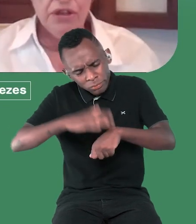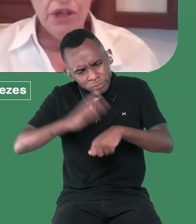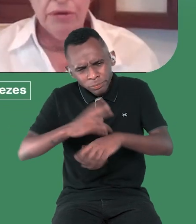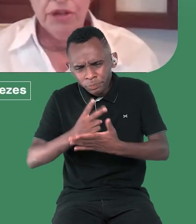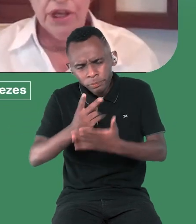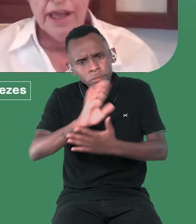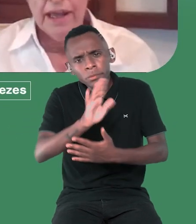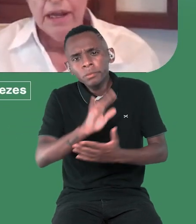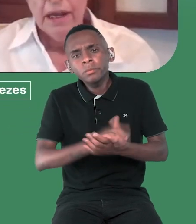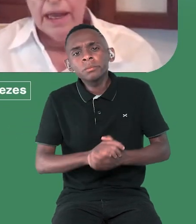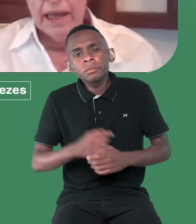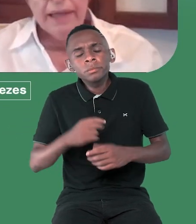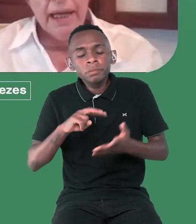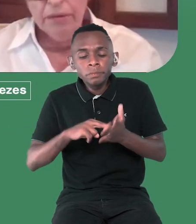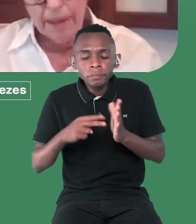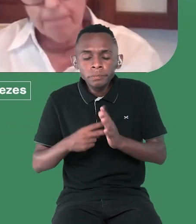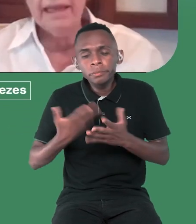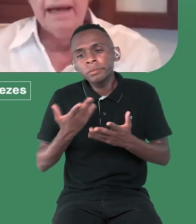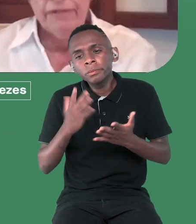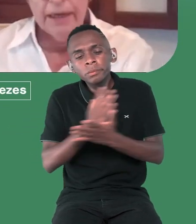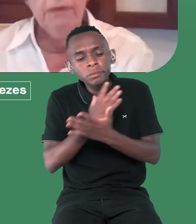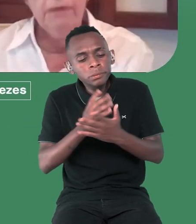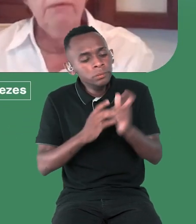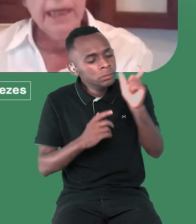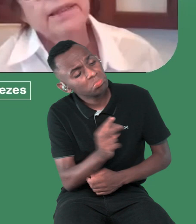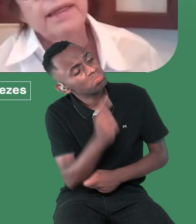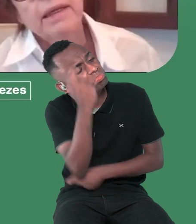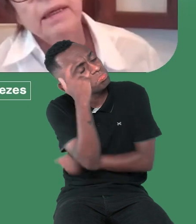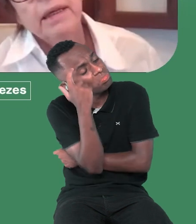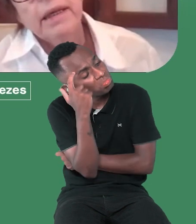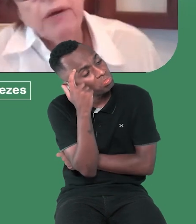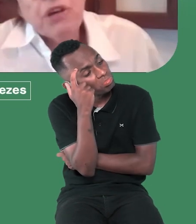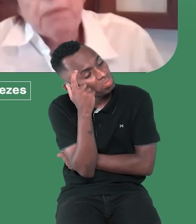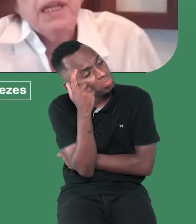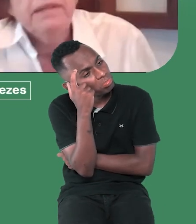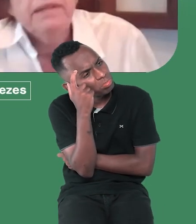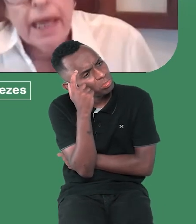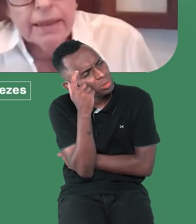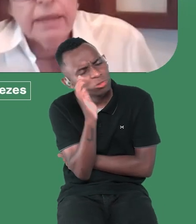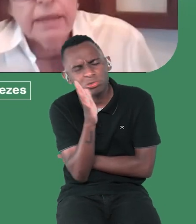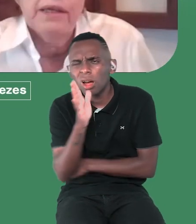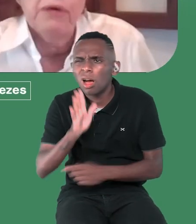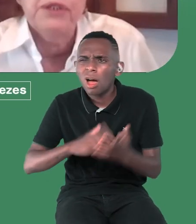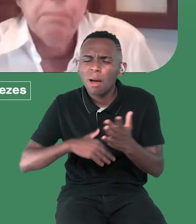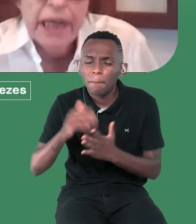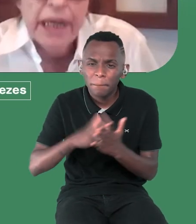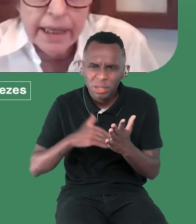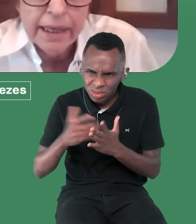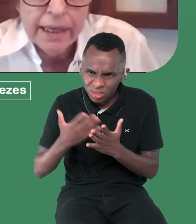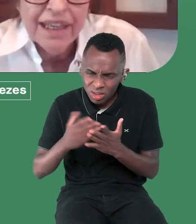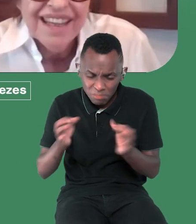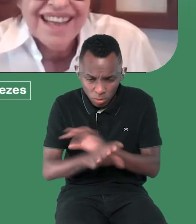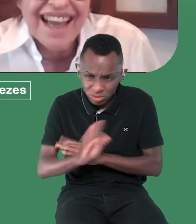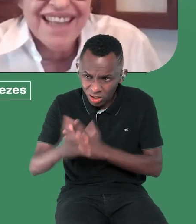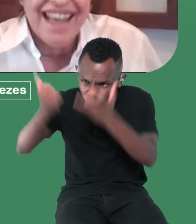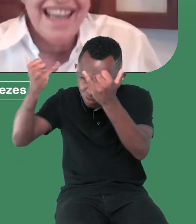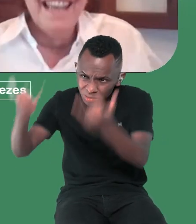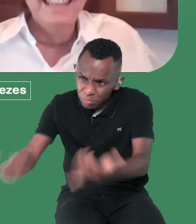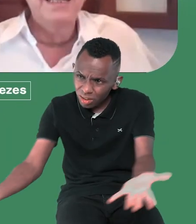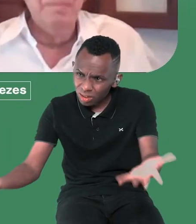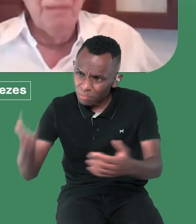que tinha se perdido. Ele continuava atual justamente porque ele trabalha a questão da imaginação, do